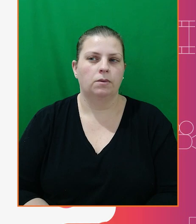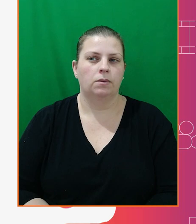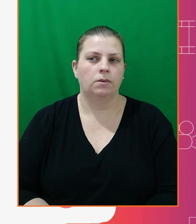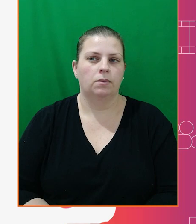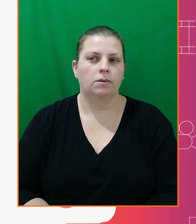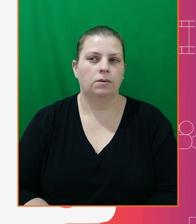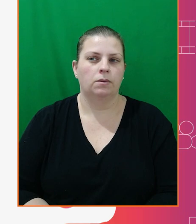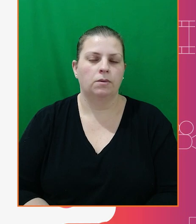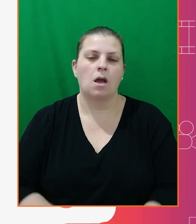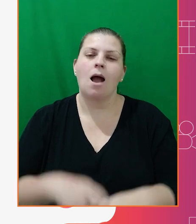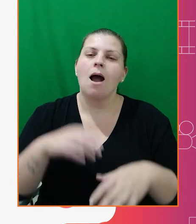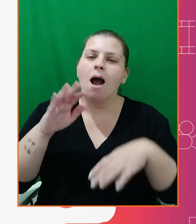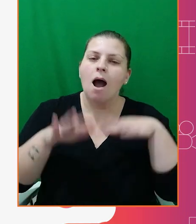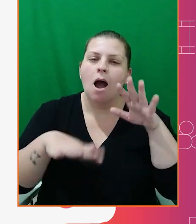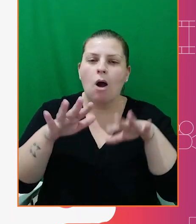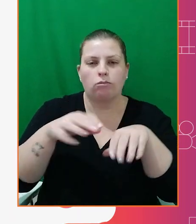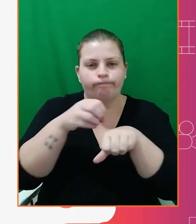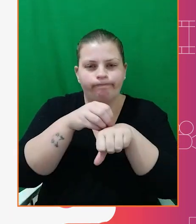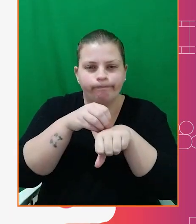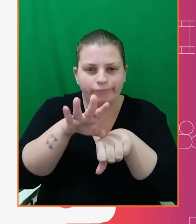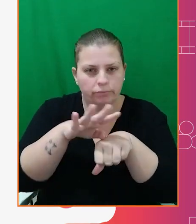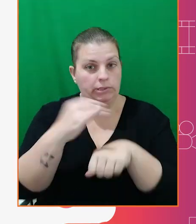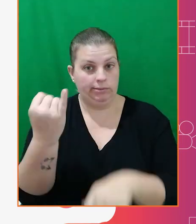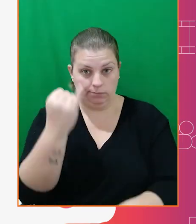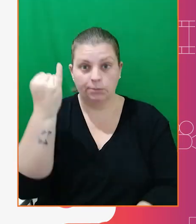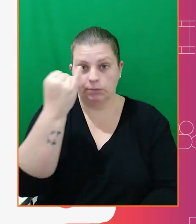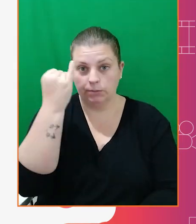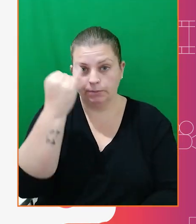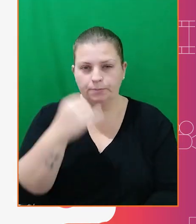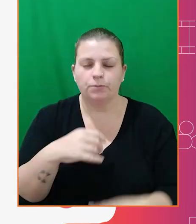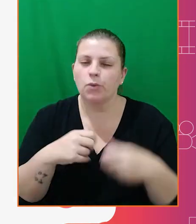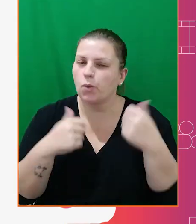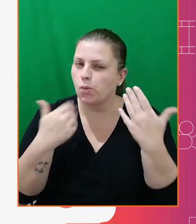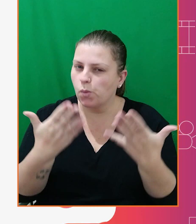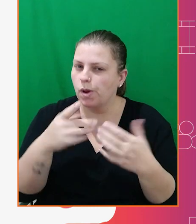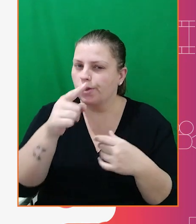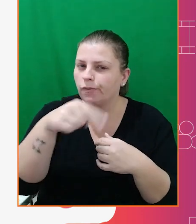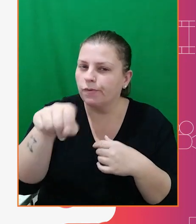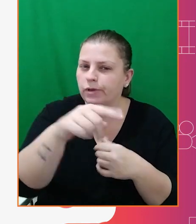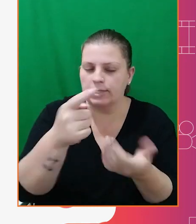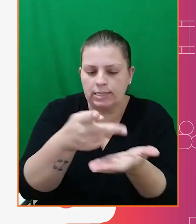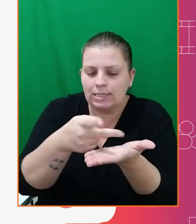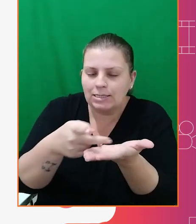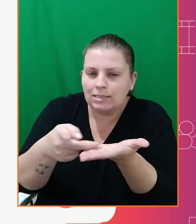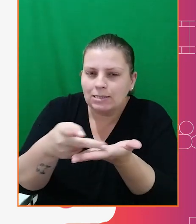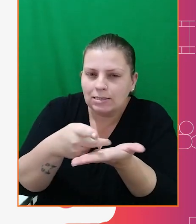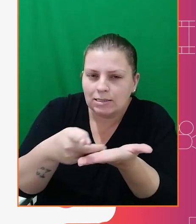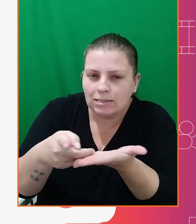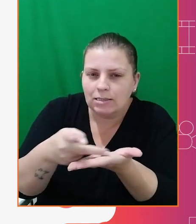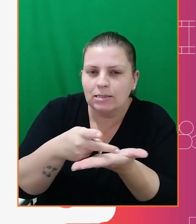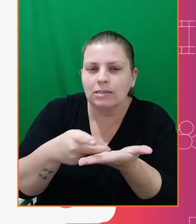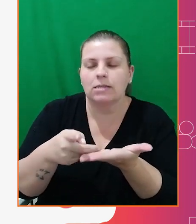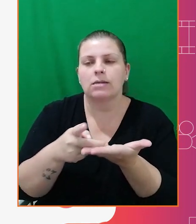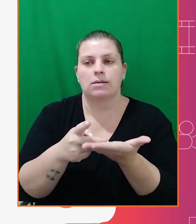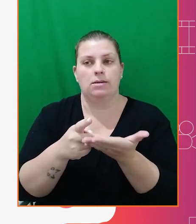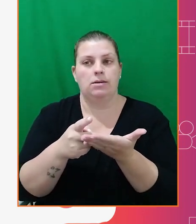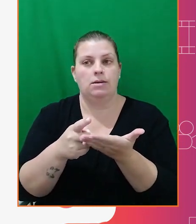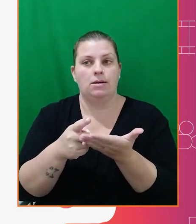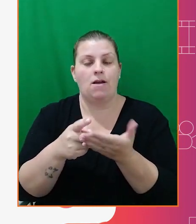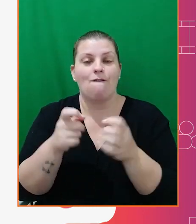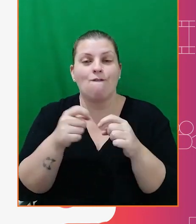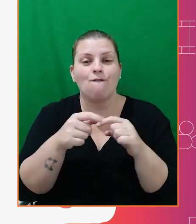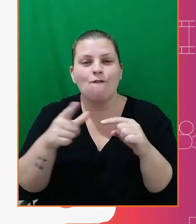Algumas dicas importantes são: quando você estiver desenhando, Lembre-se de que as